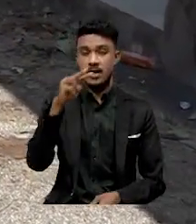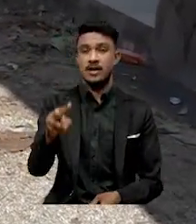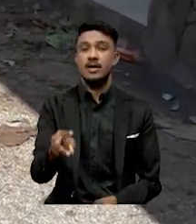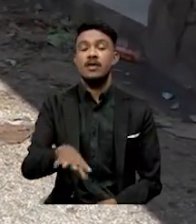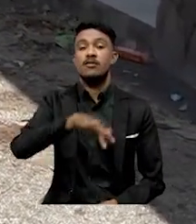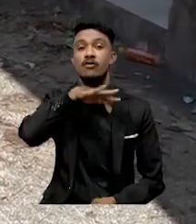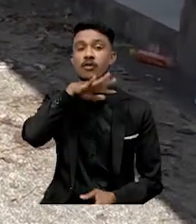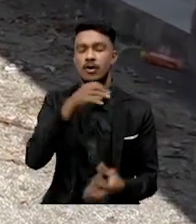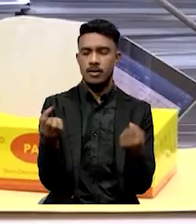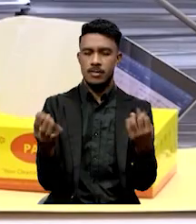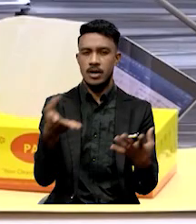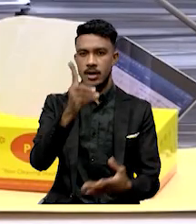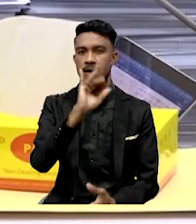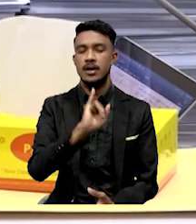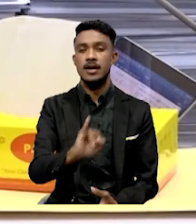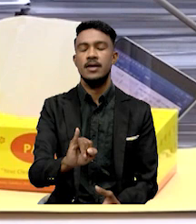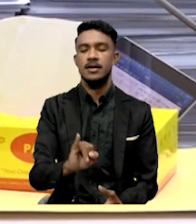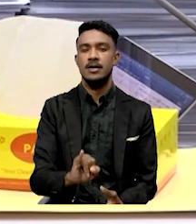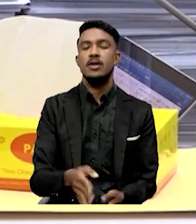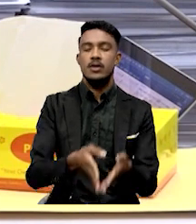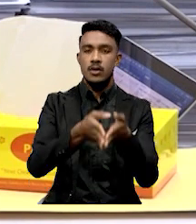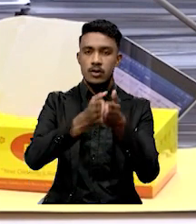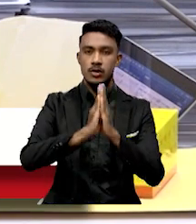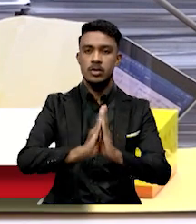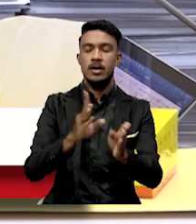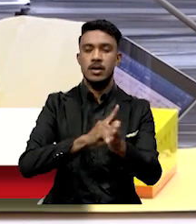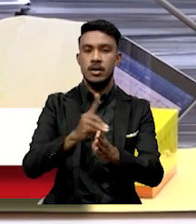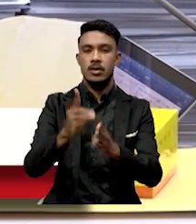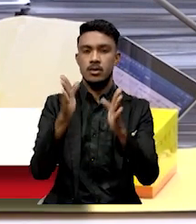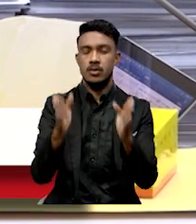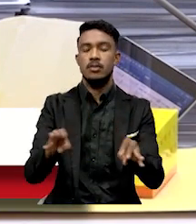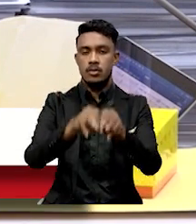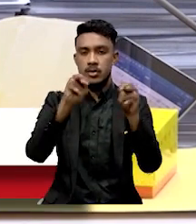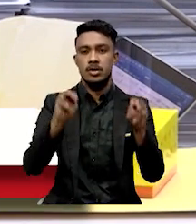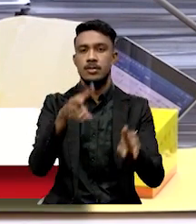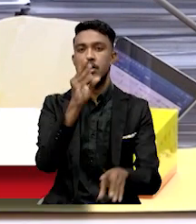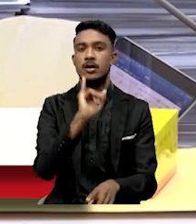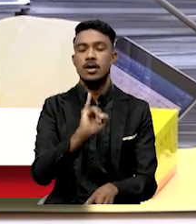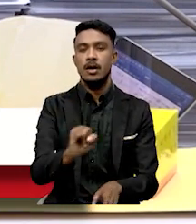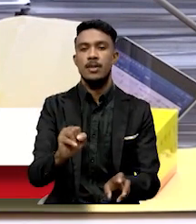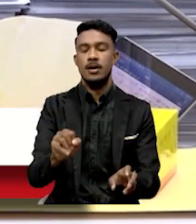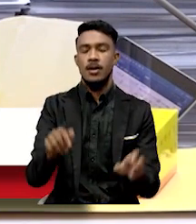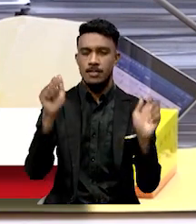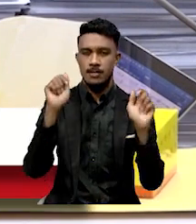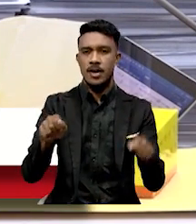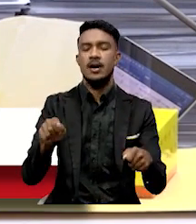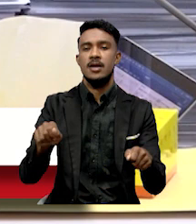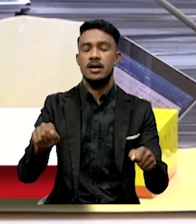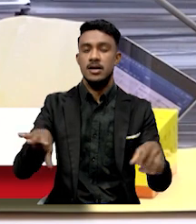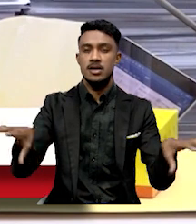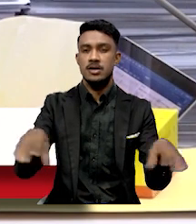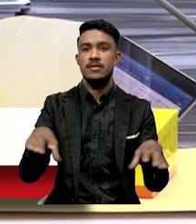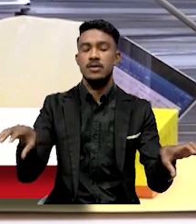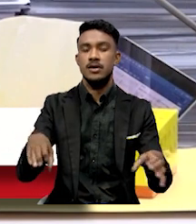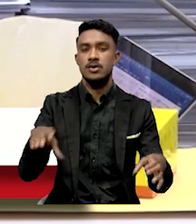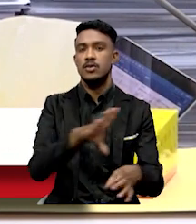mais pior. Mais pior. Nem acuso ba autoridade municipal de Linian para a tal gestão com a ba recolhimento de lixos